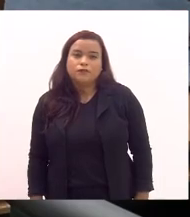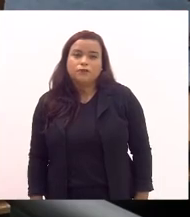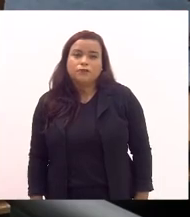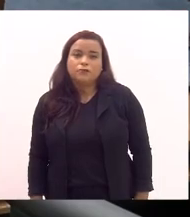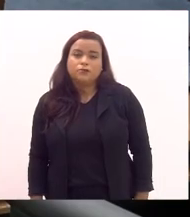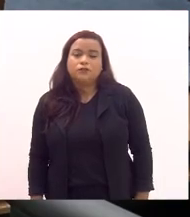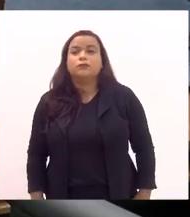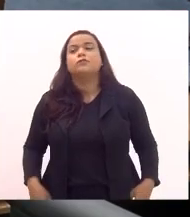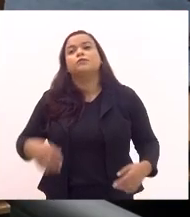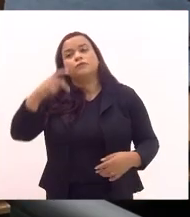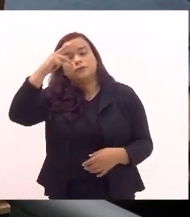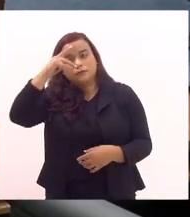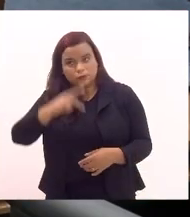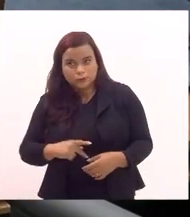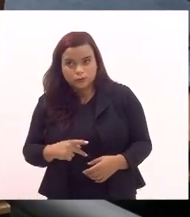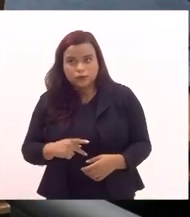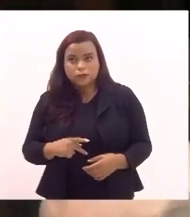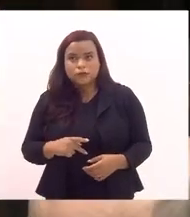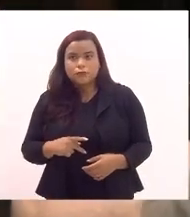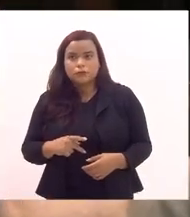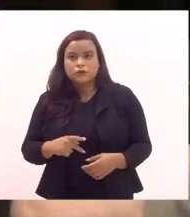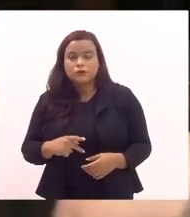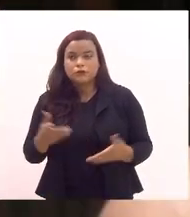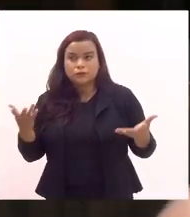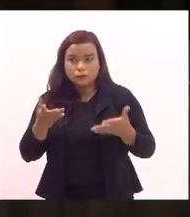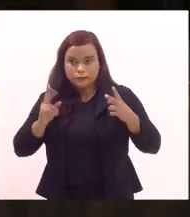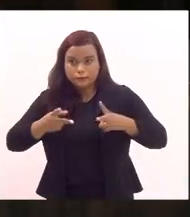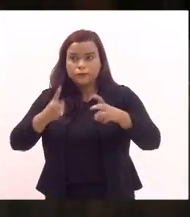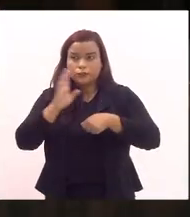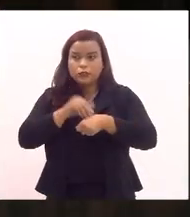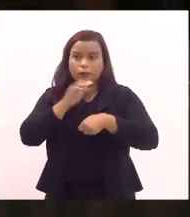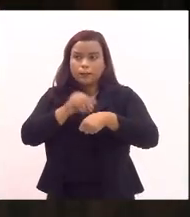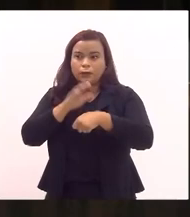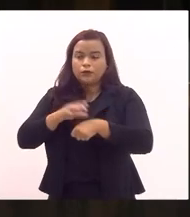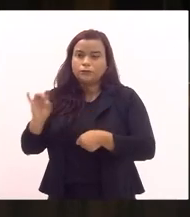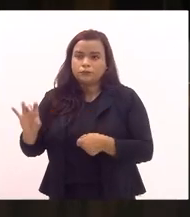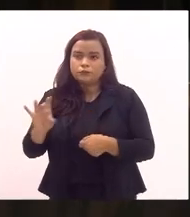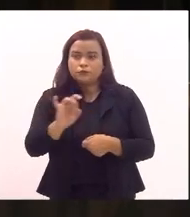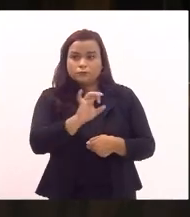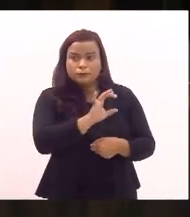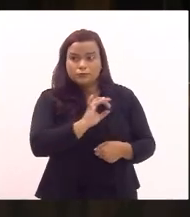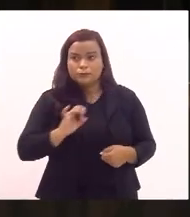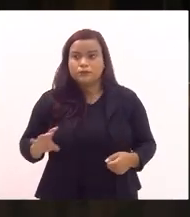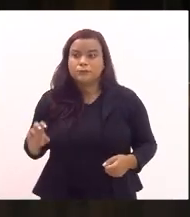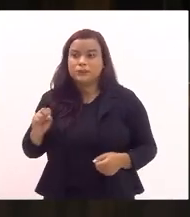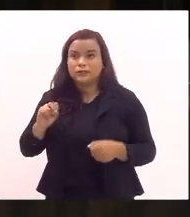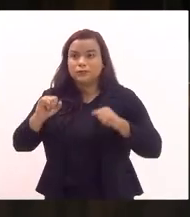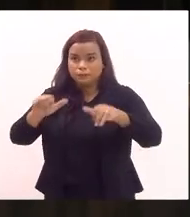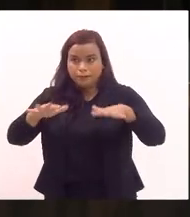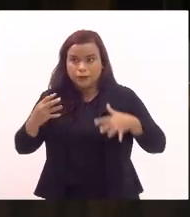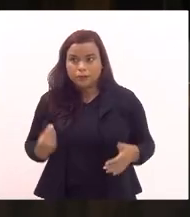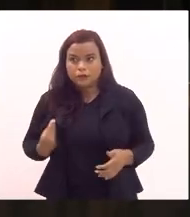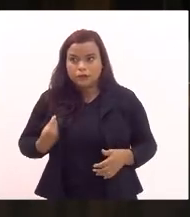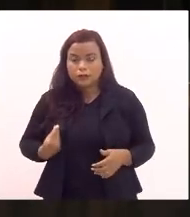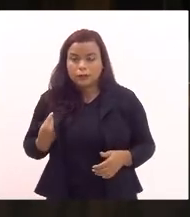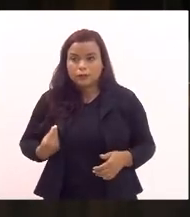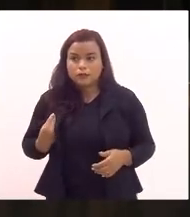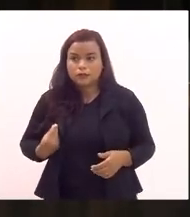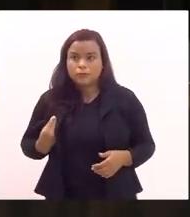a presidência vai proceder a chamada dos seus parlamentares estando no plenário